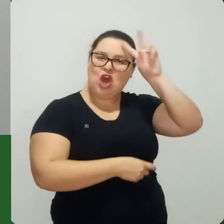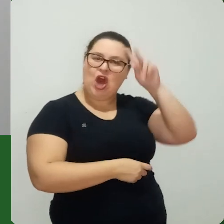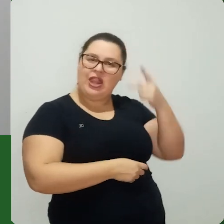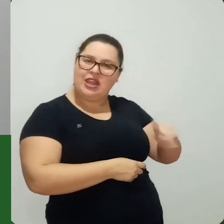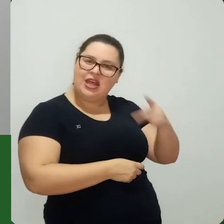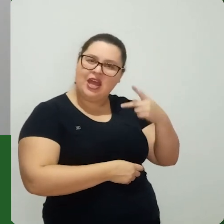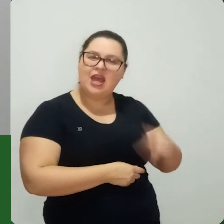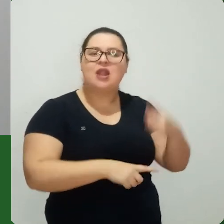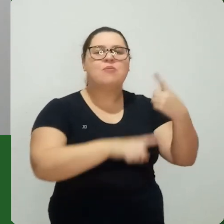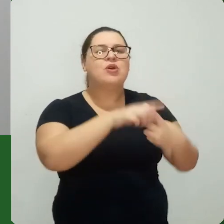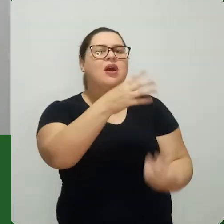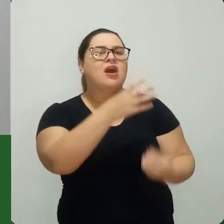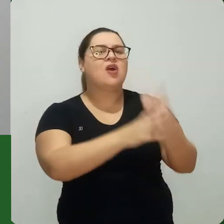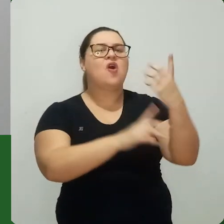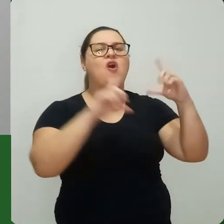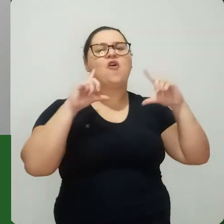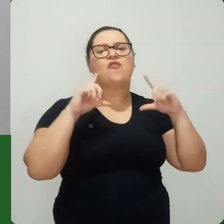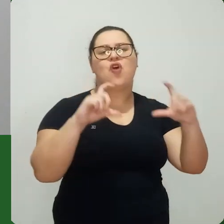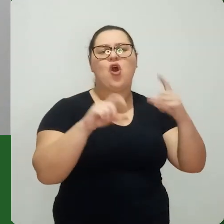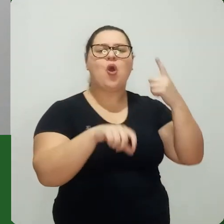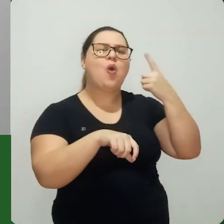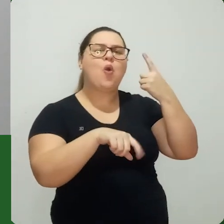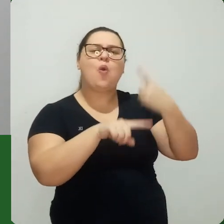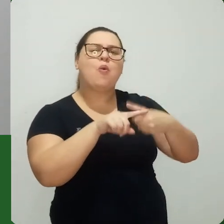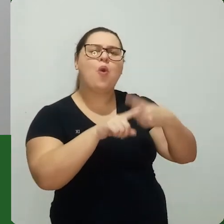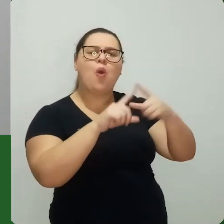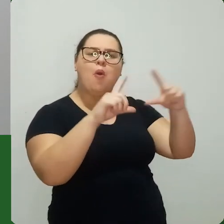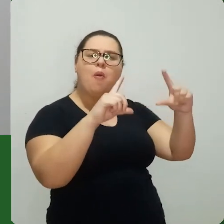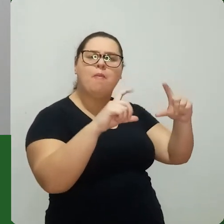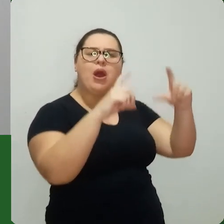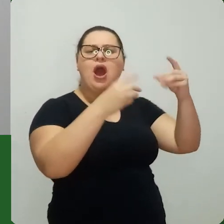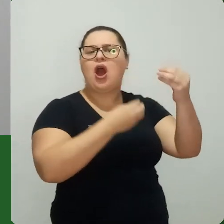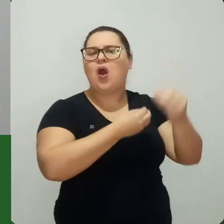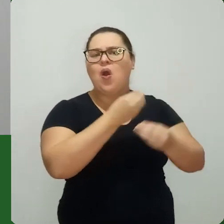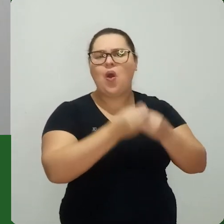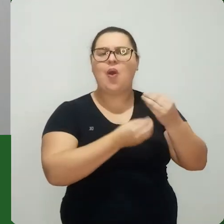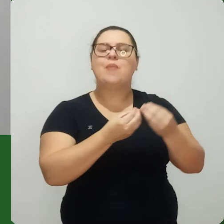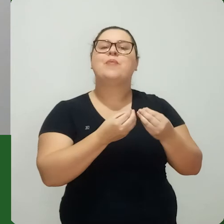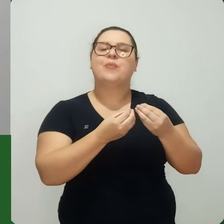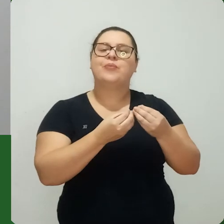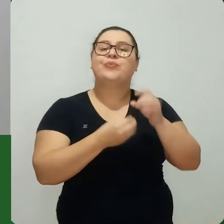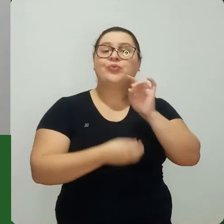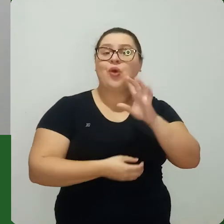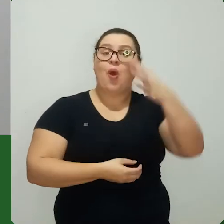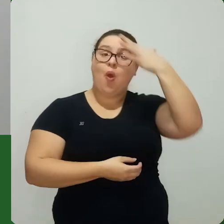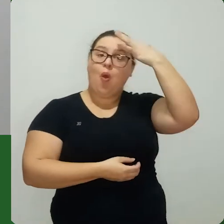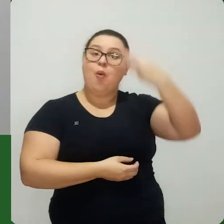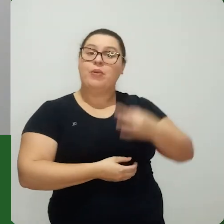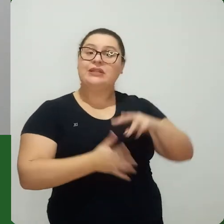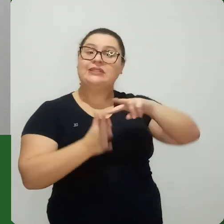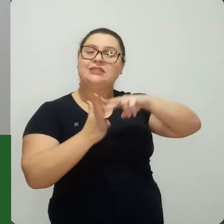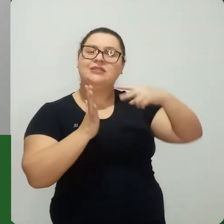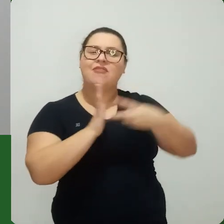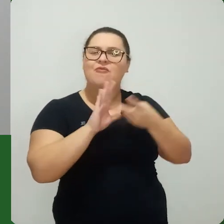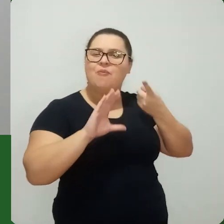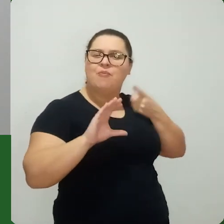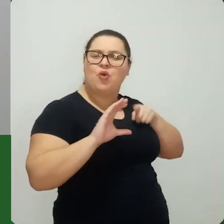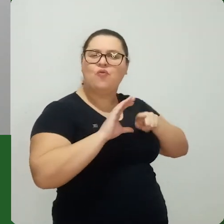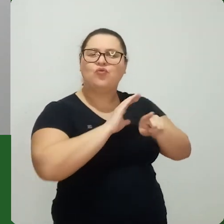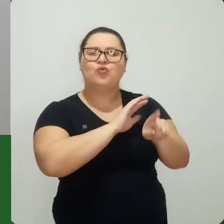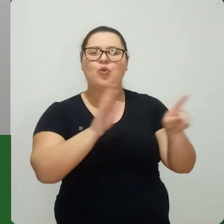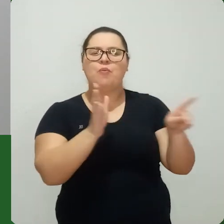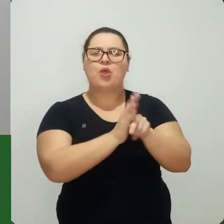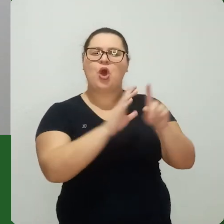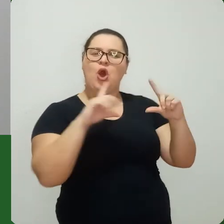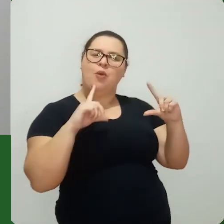local em que a obra foi criada, sobre as circunstâncias em que aquela obra foi criada. A ideia aqui é que a gente consiga entender o significado mais